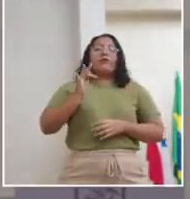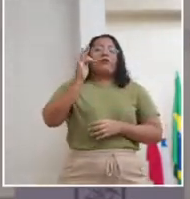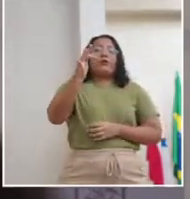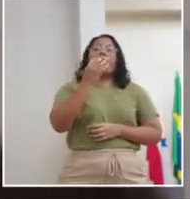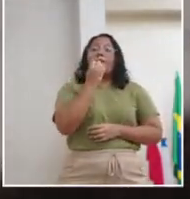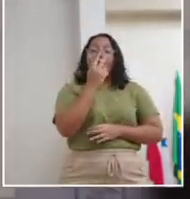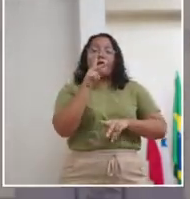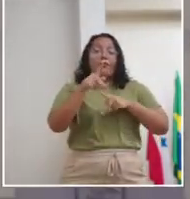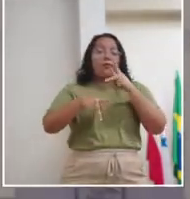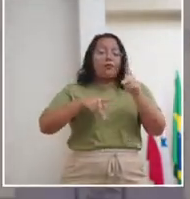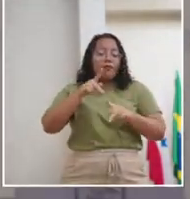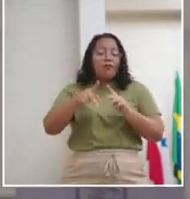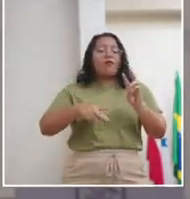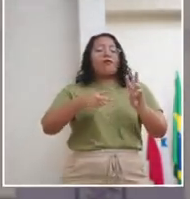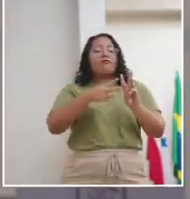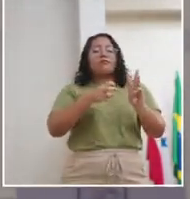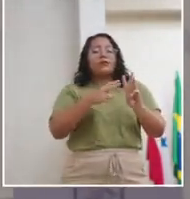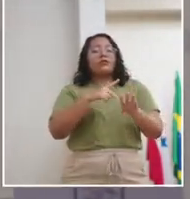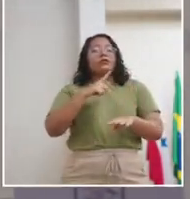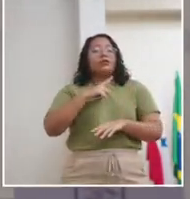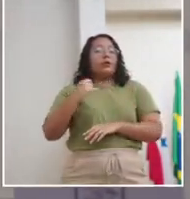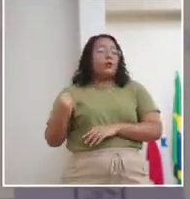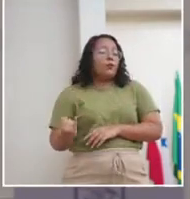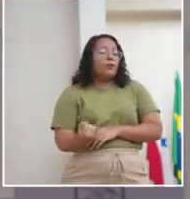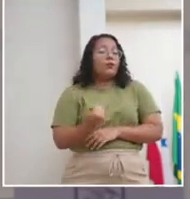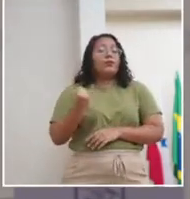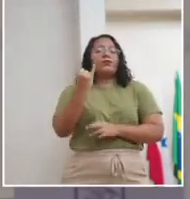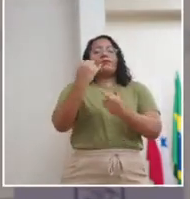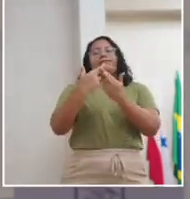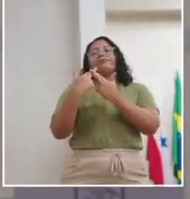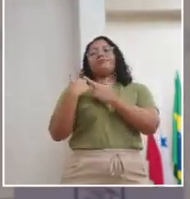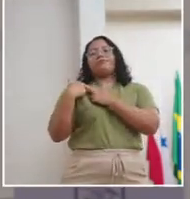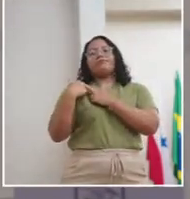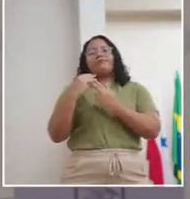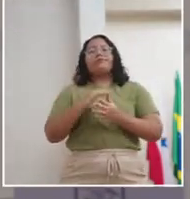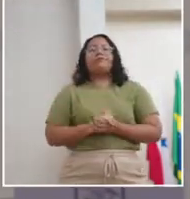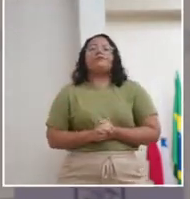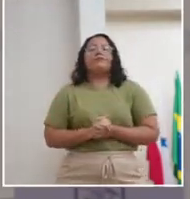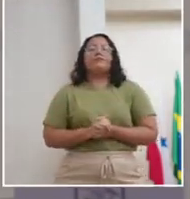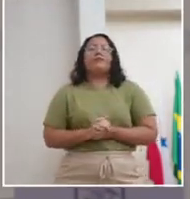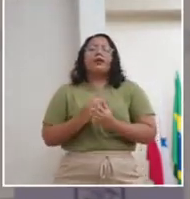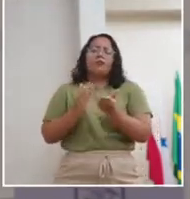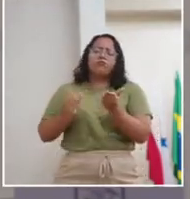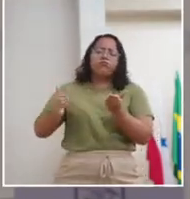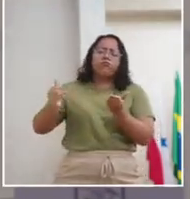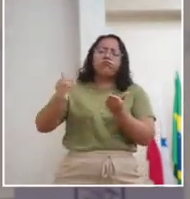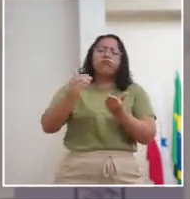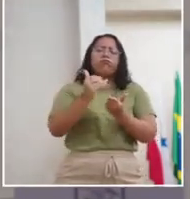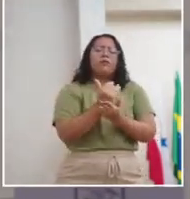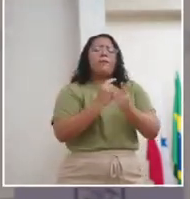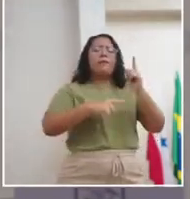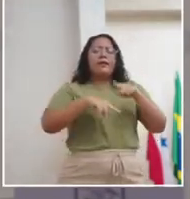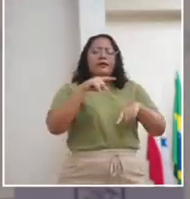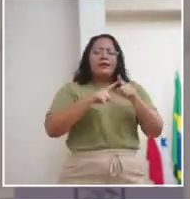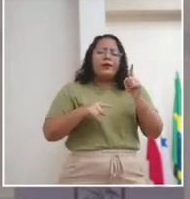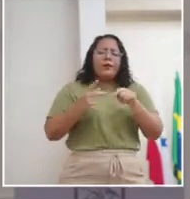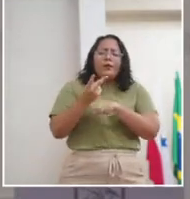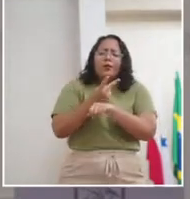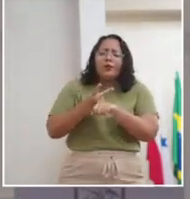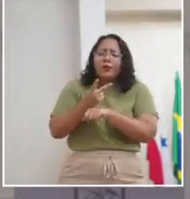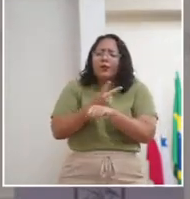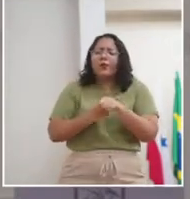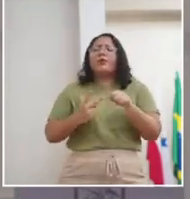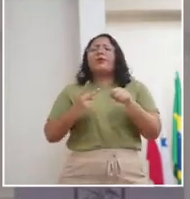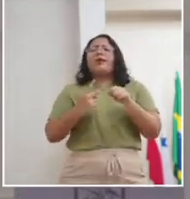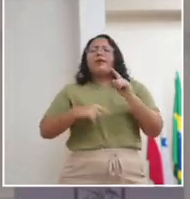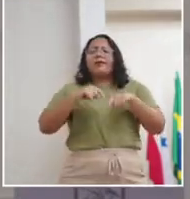que os povos indígenas teriam um importante papel a cumprir. Como colecionadora de objetos, buscava as peças esteticamente belas e